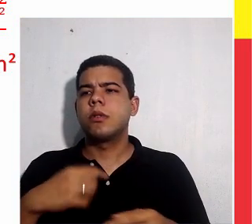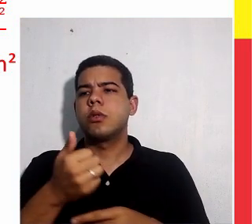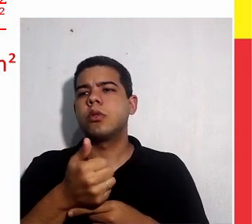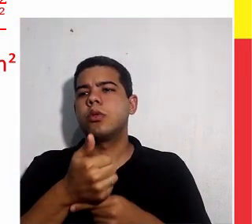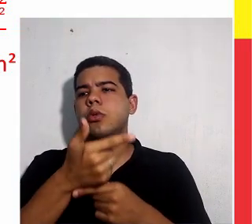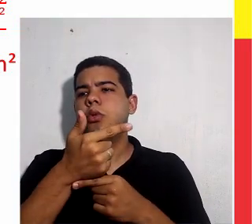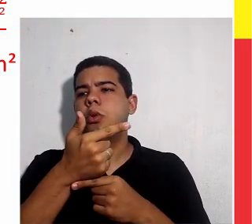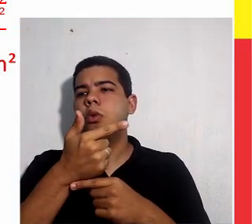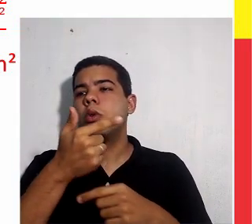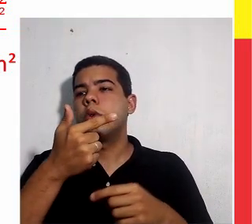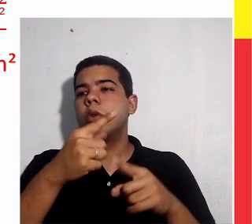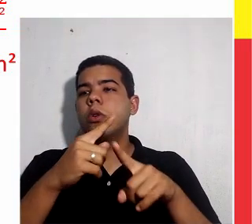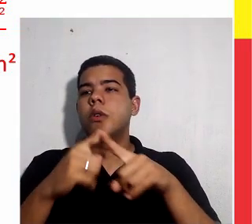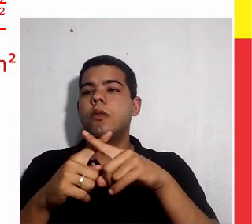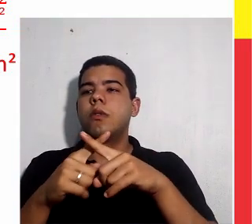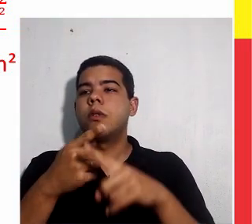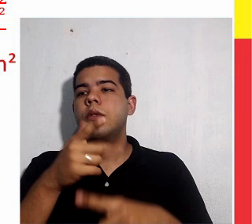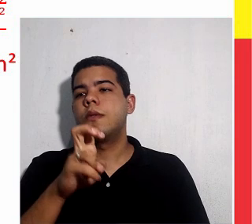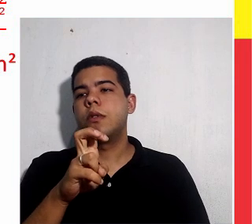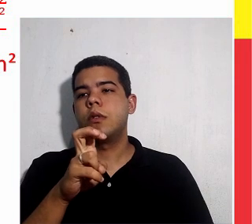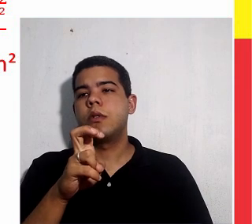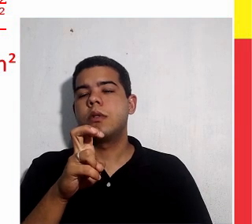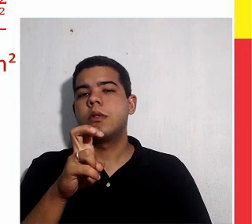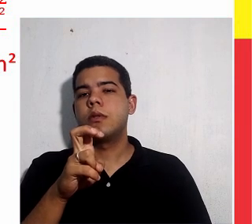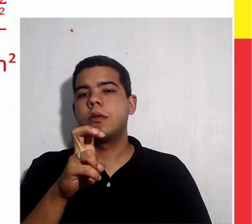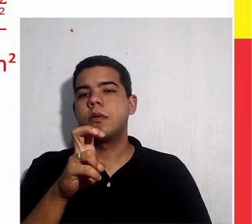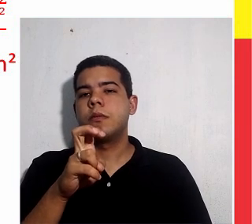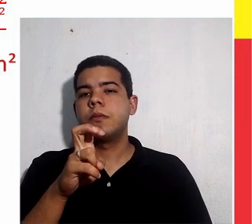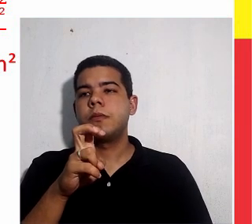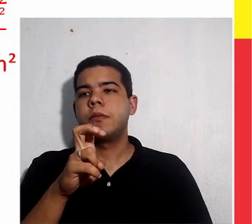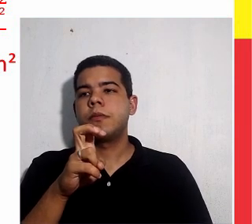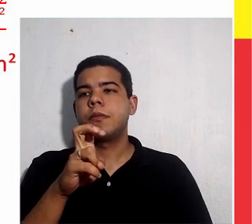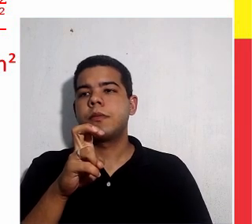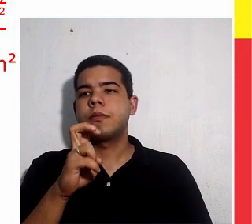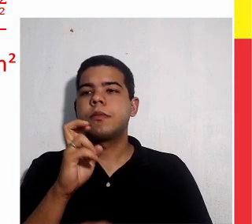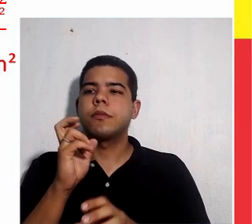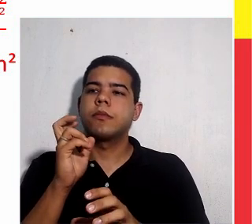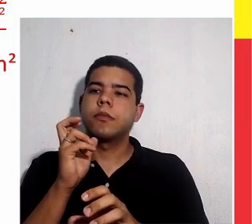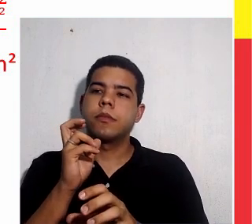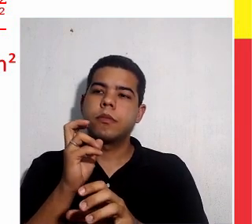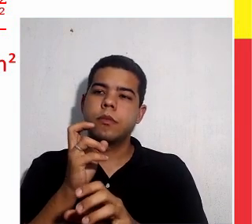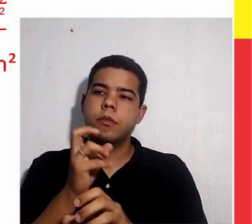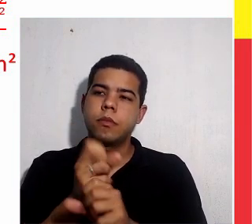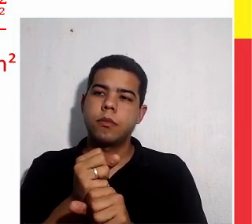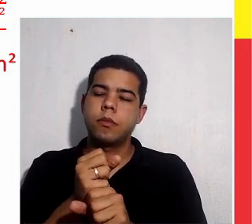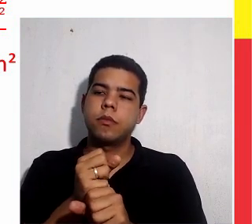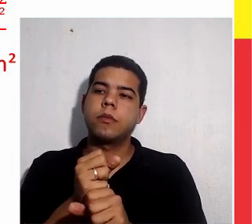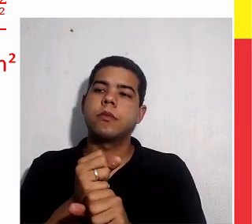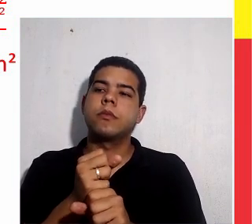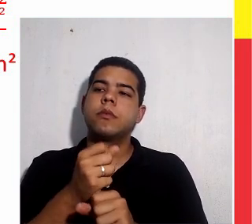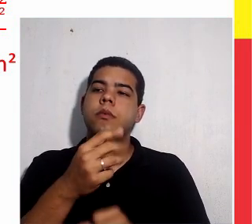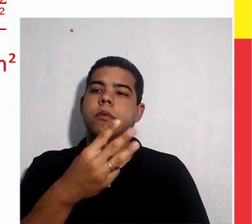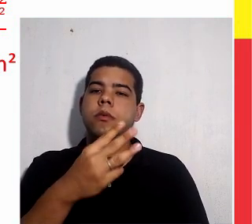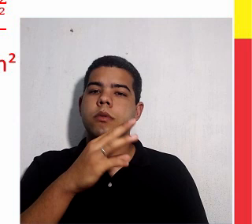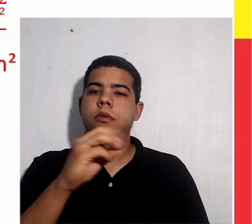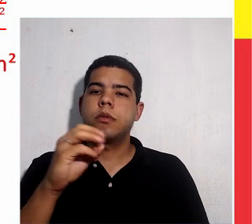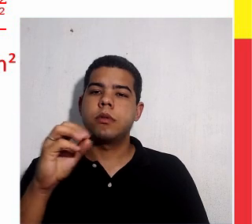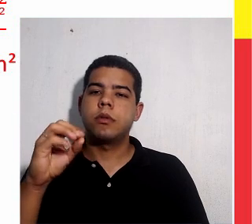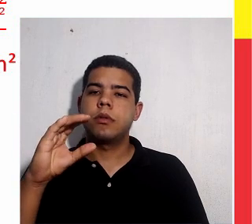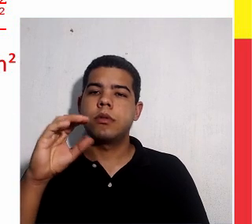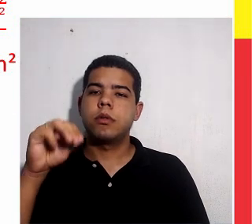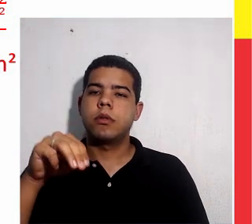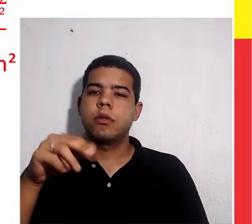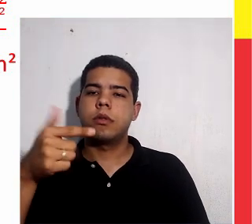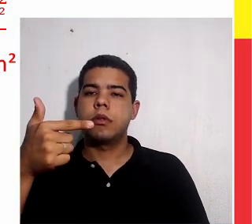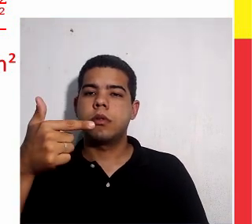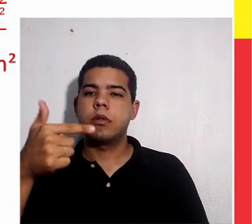ser 12 centímetros vezes 25 centímetros. Certo? Ok. Aí você vai encontrar que a área do retângulo